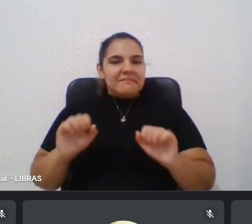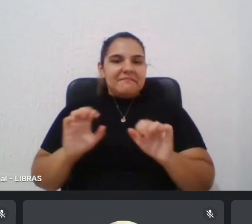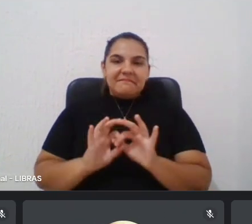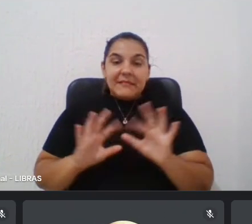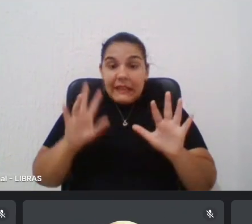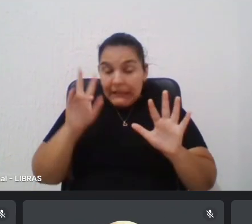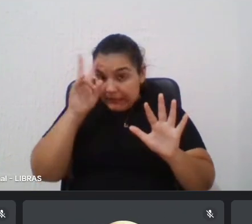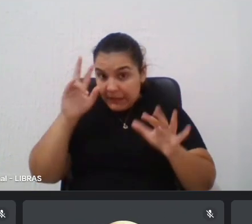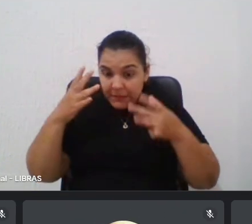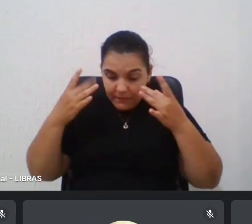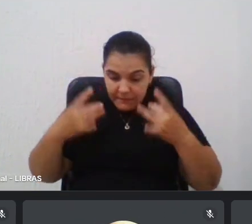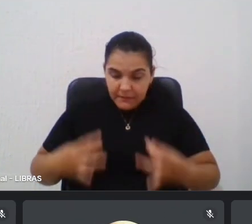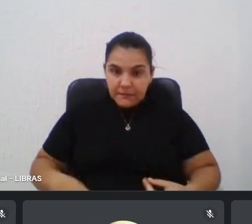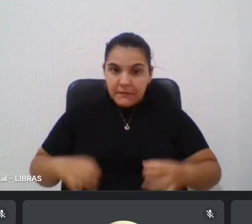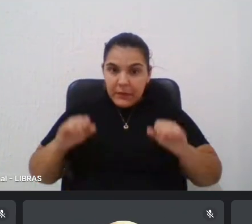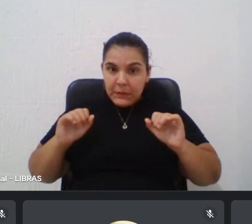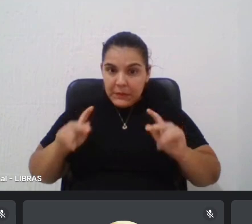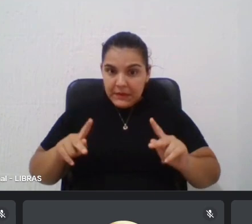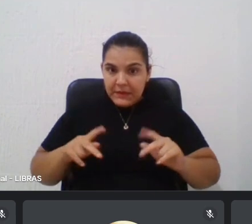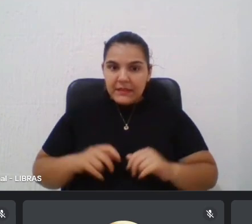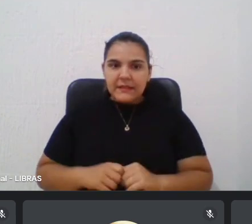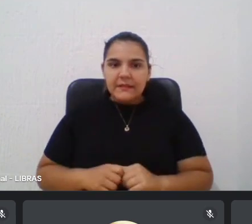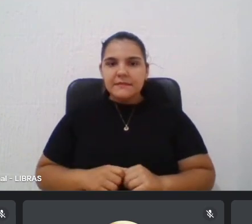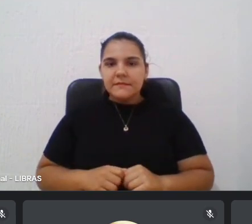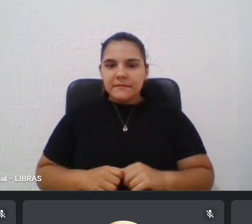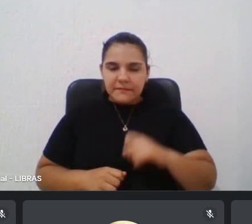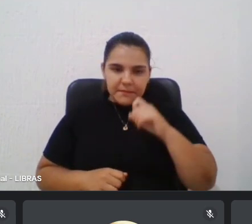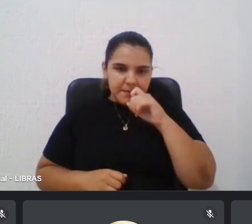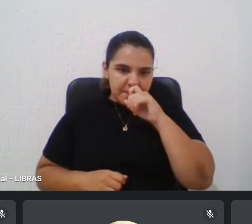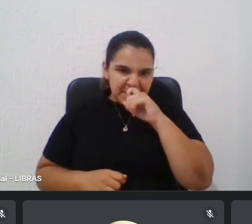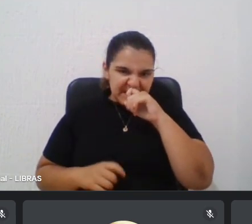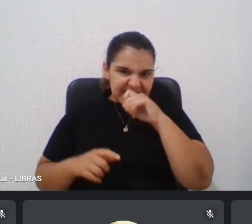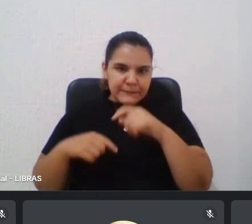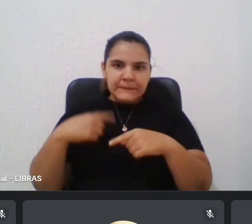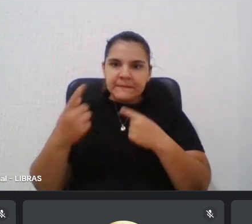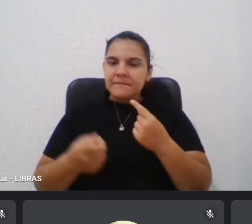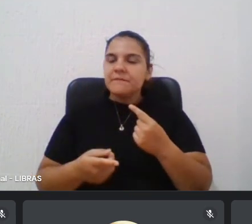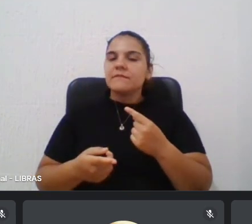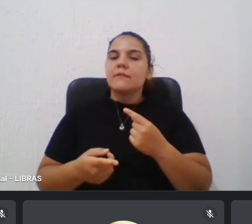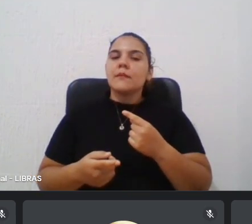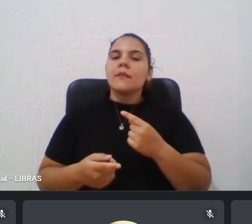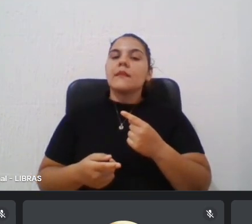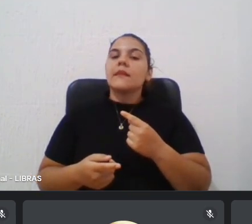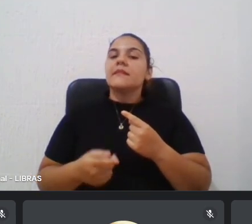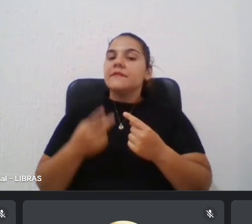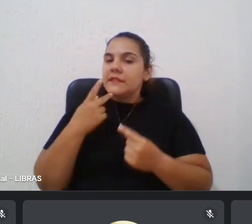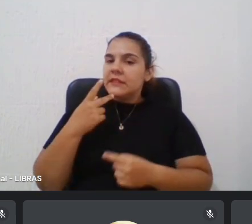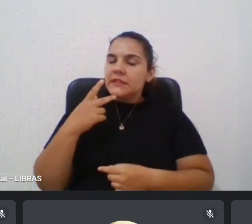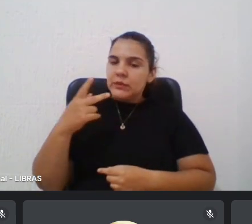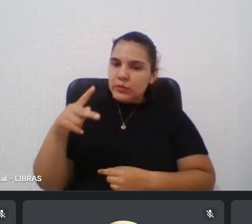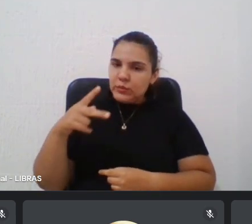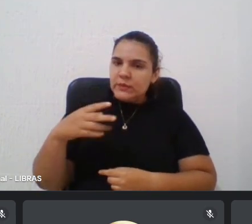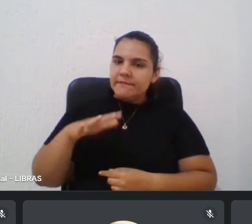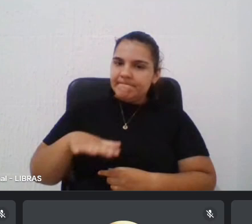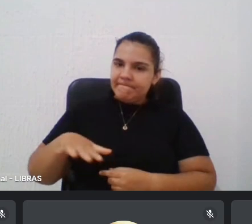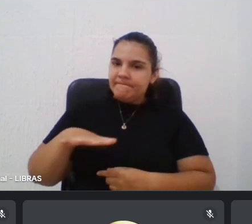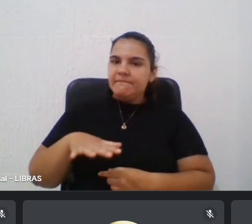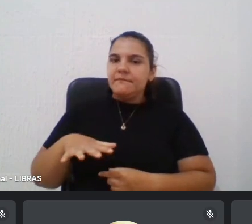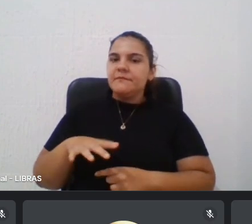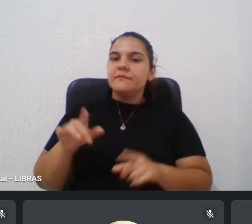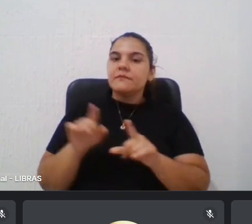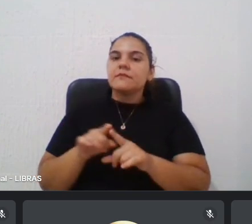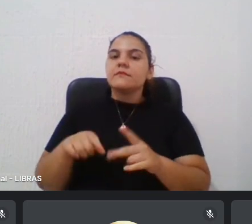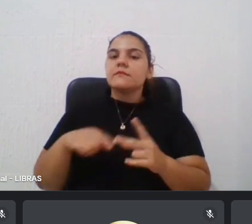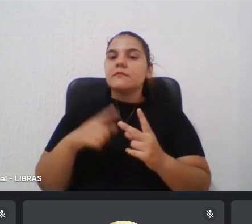e um pouquinho da situação dentro do recorte dos direitos humanos. A Sandrinha aqui abriu a pouca câmera,